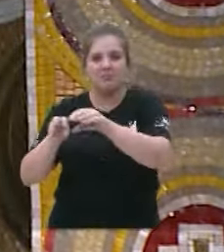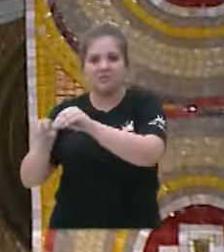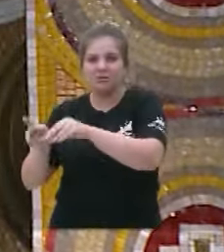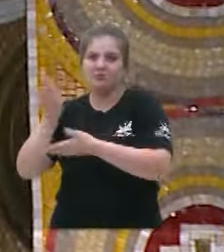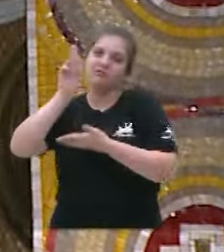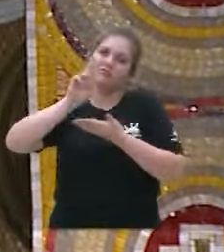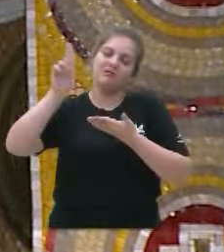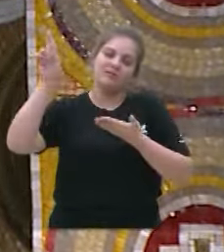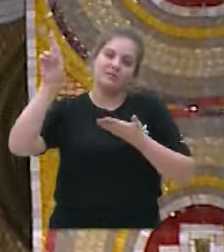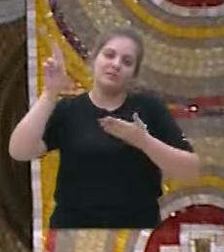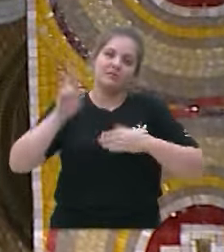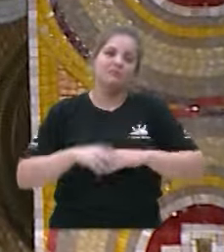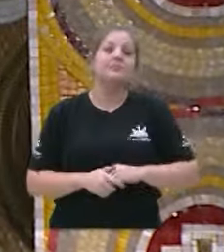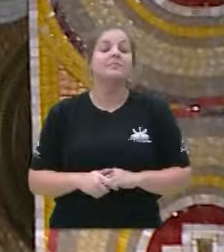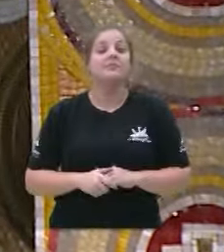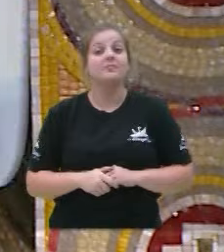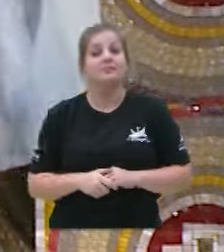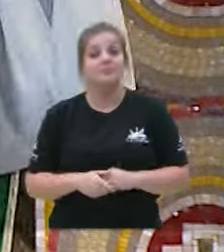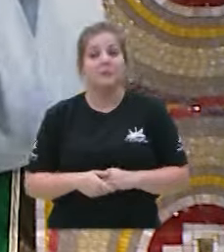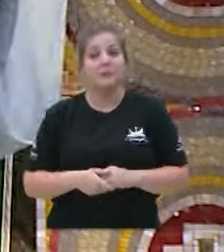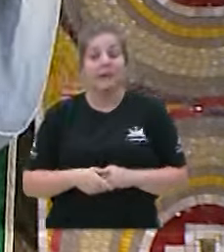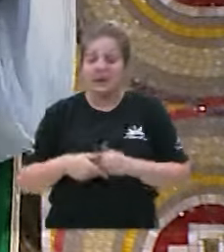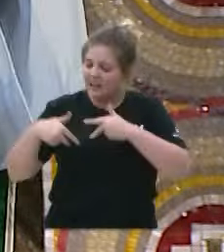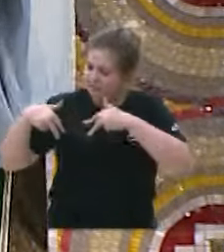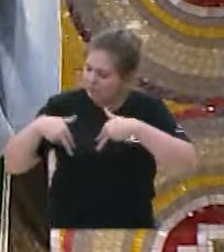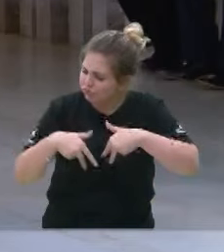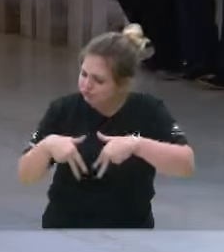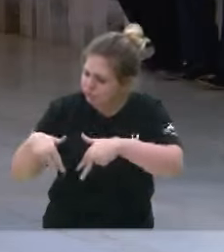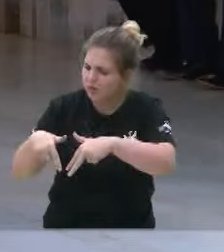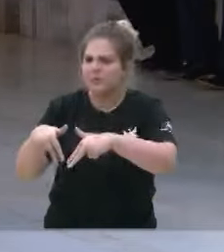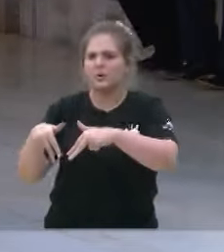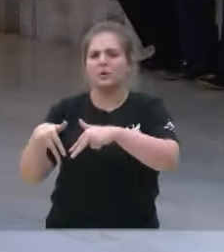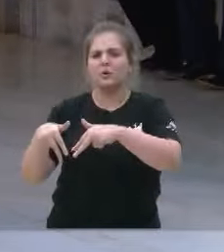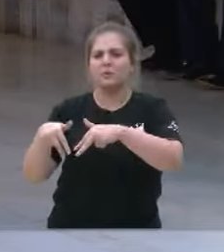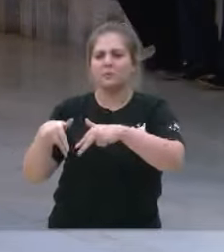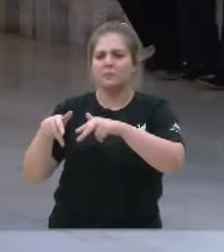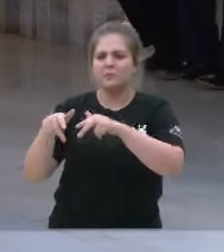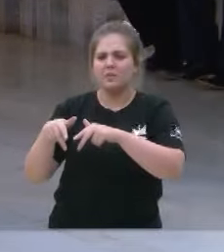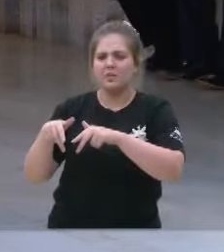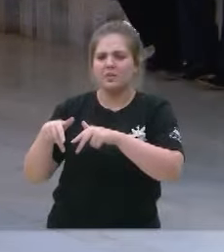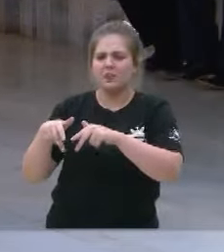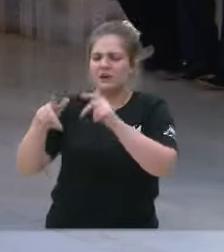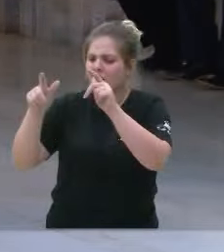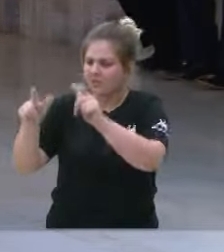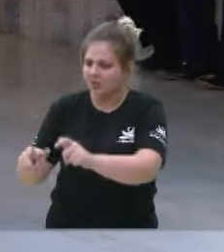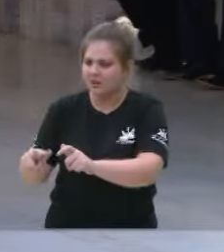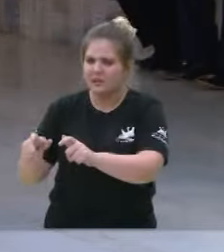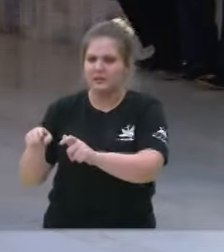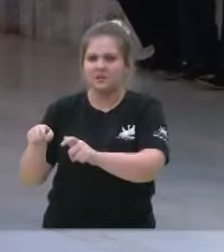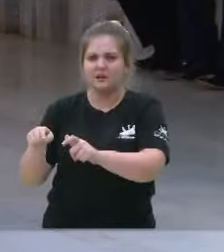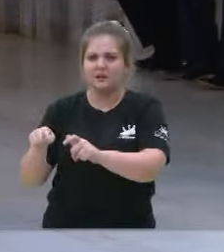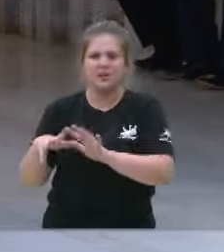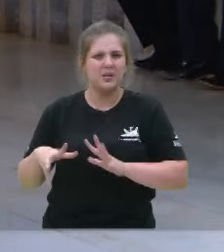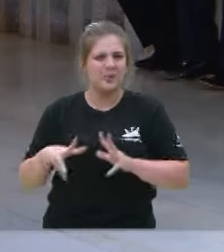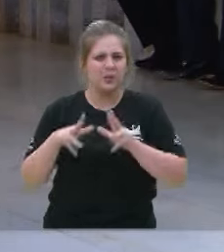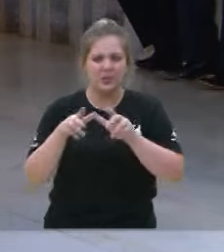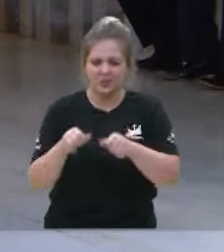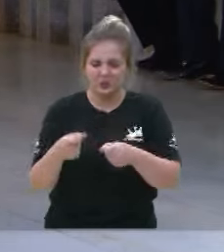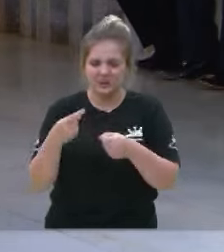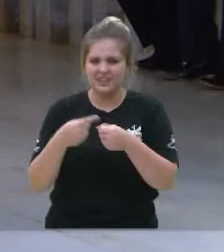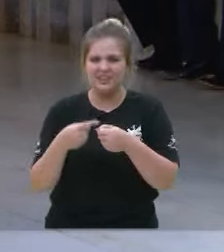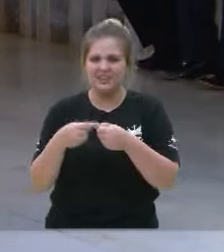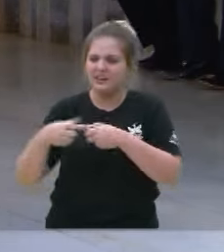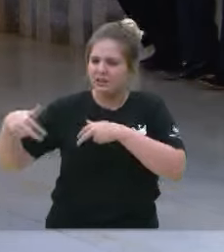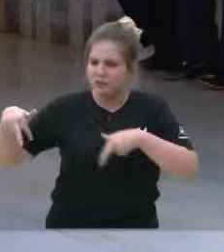ensinamentos e ele se pôs a caminho Rua por rua bairro por